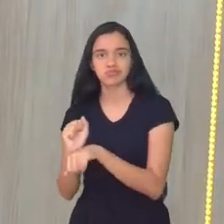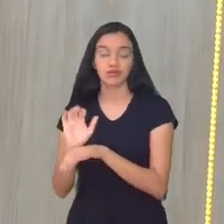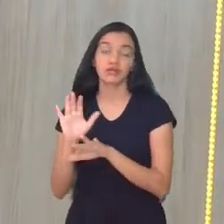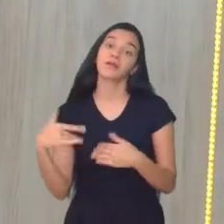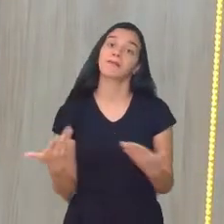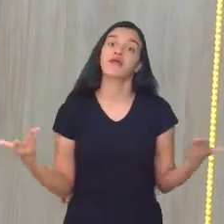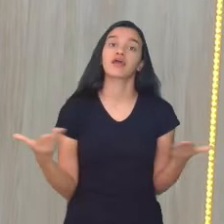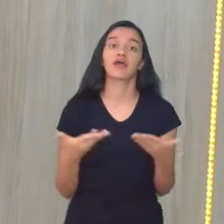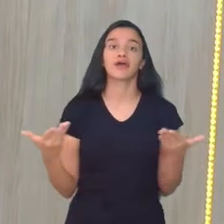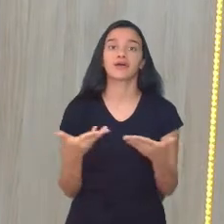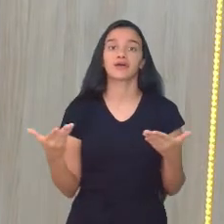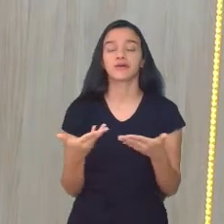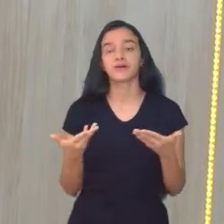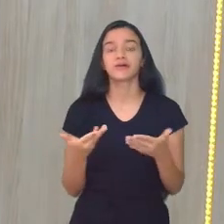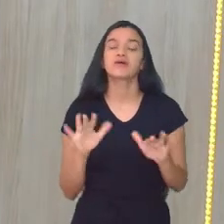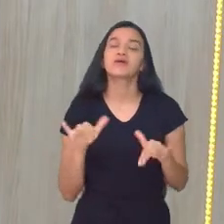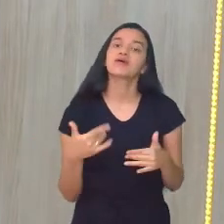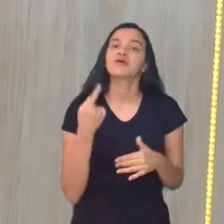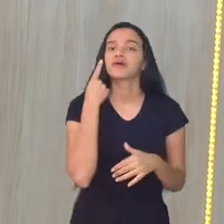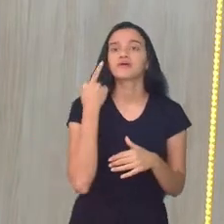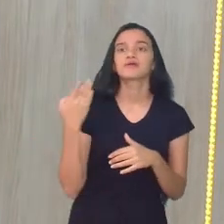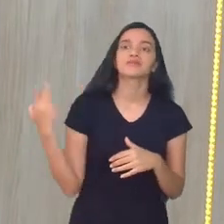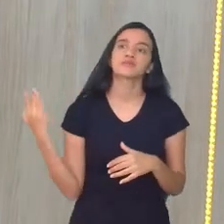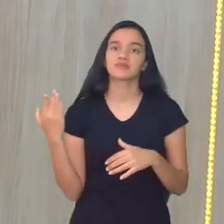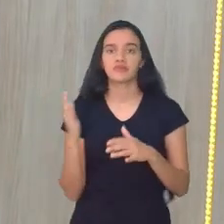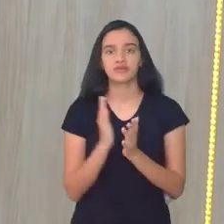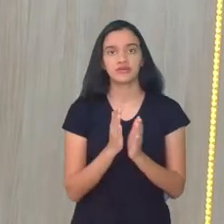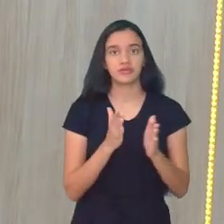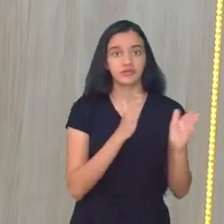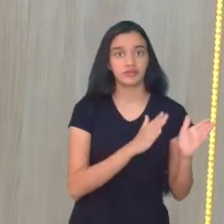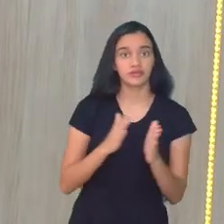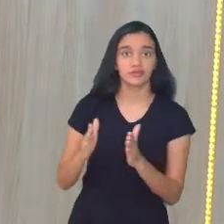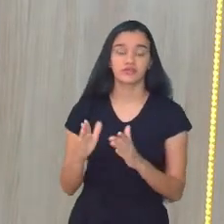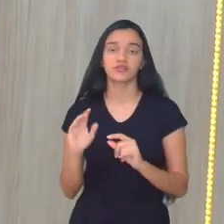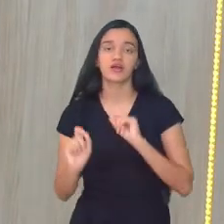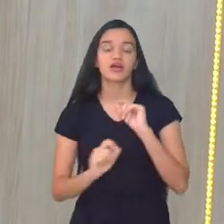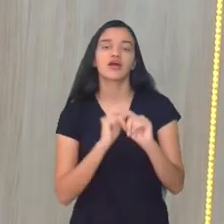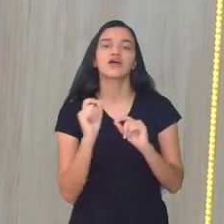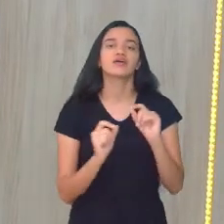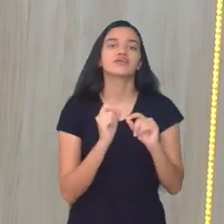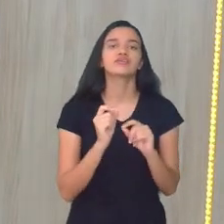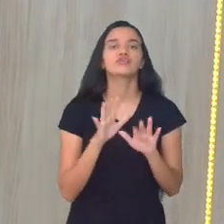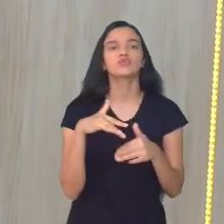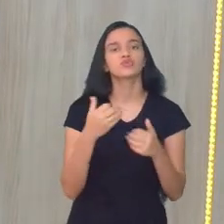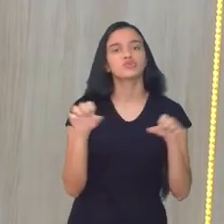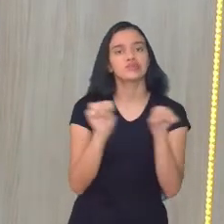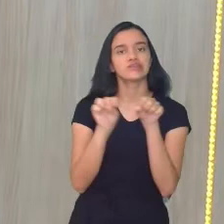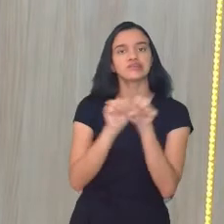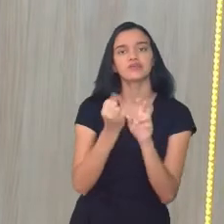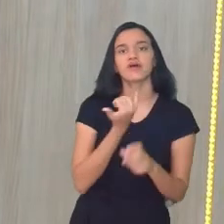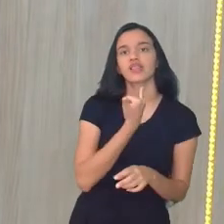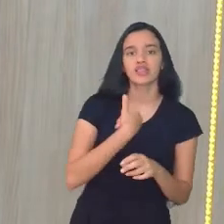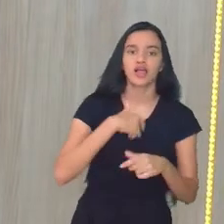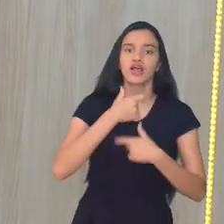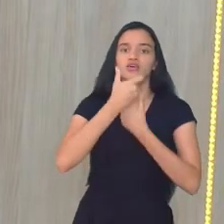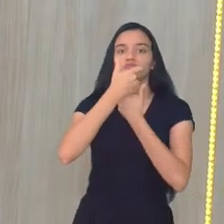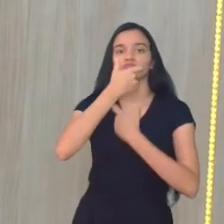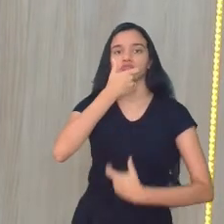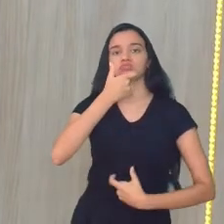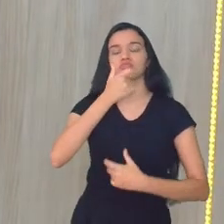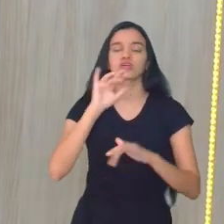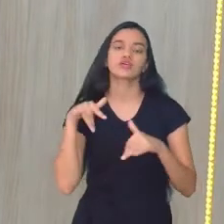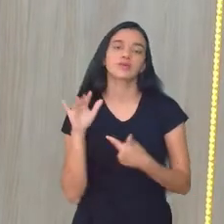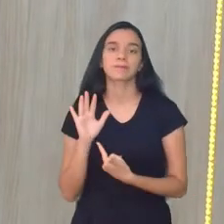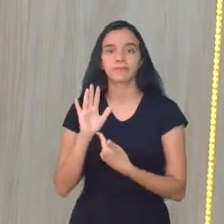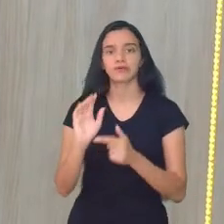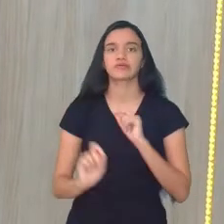Aí, agora, o outro lado dessa subdivisão, desse esquema, a divisão do sistema nervoso periférico, que vai apresentar aí